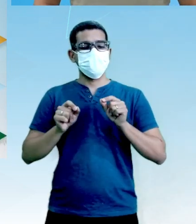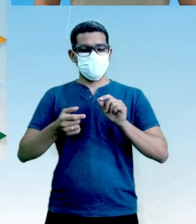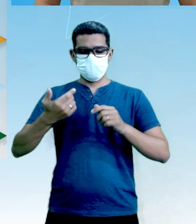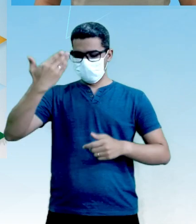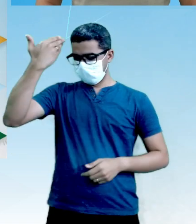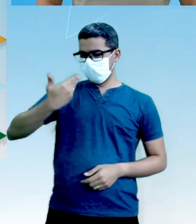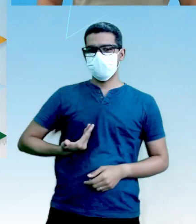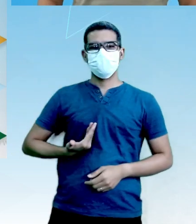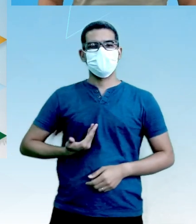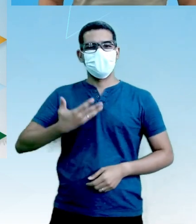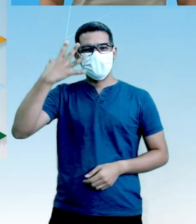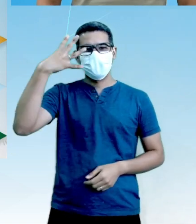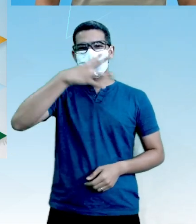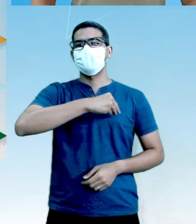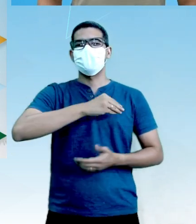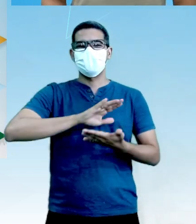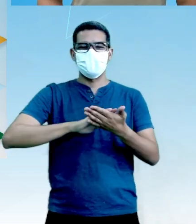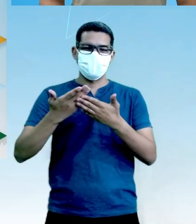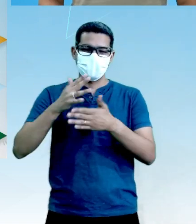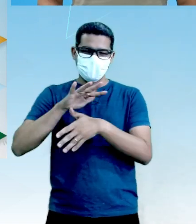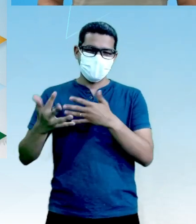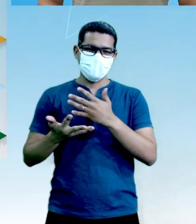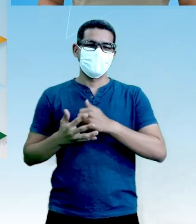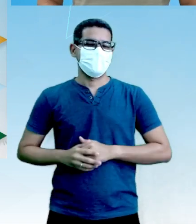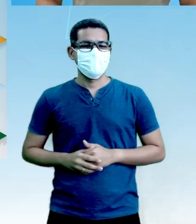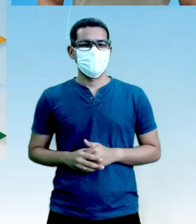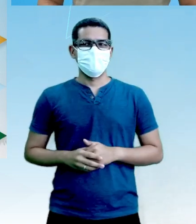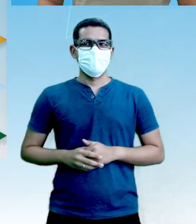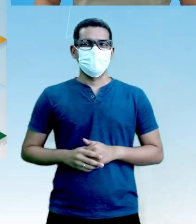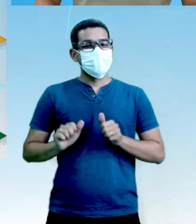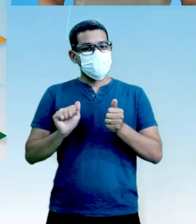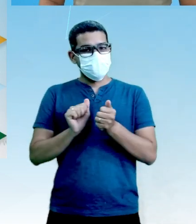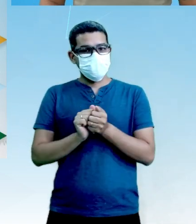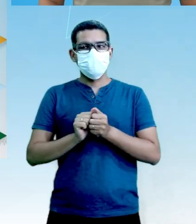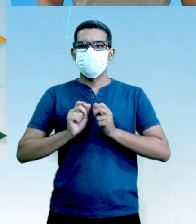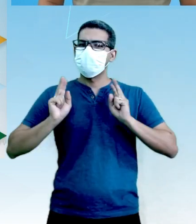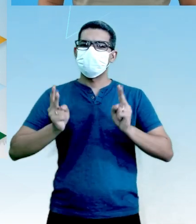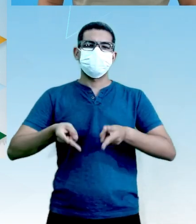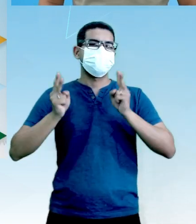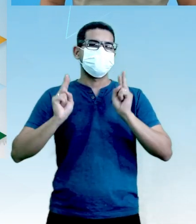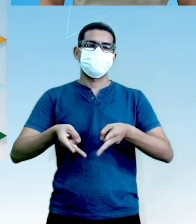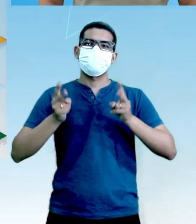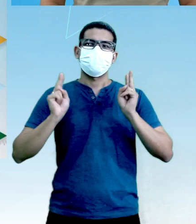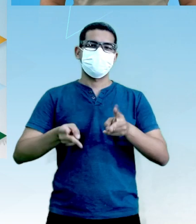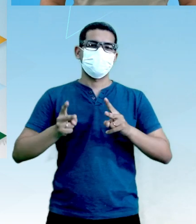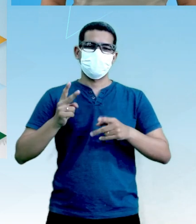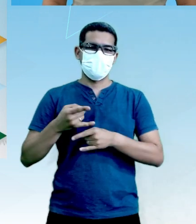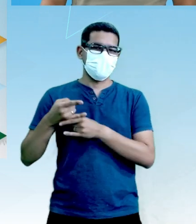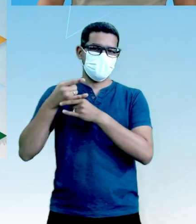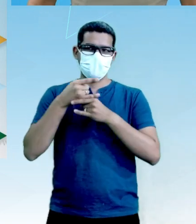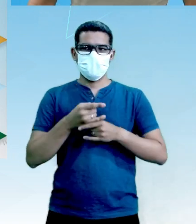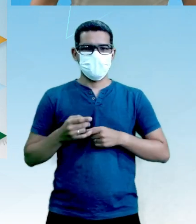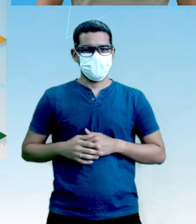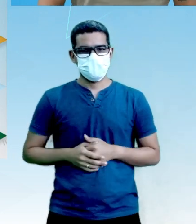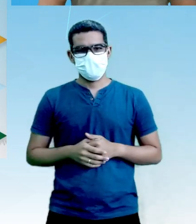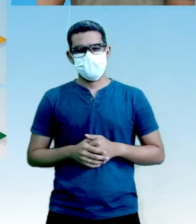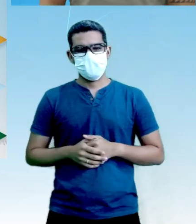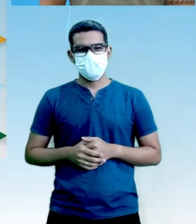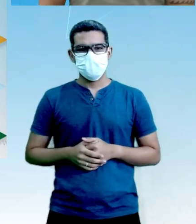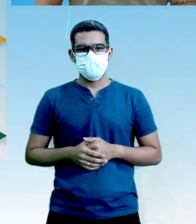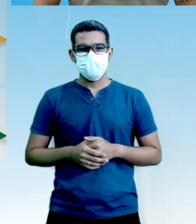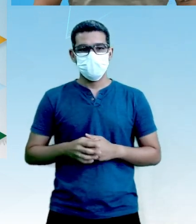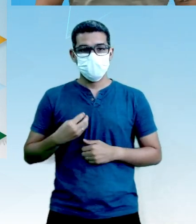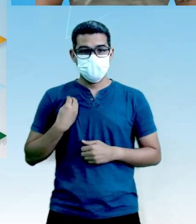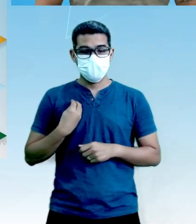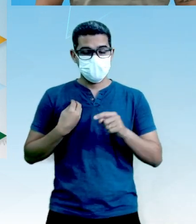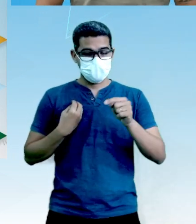o bonitão Robson. Ele vai estar conosco agora direto na transcrição ao vivo, tá bom? Outro detalhe